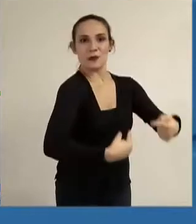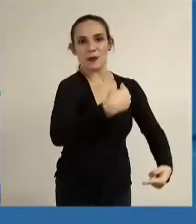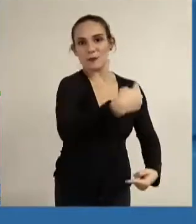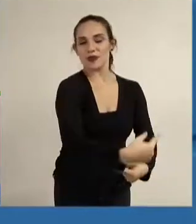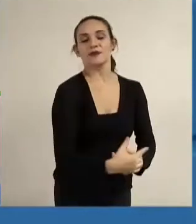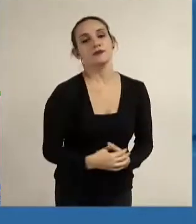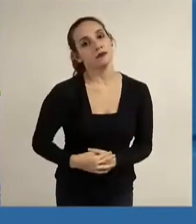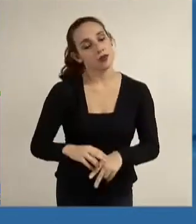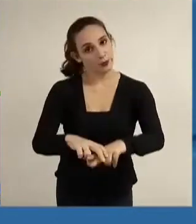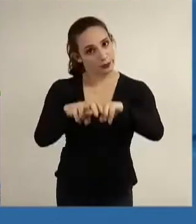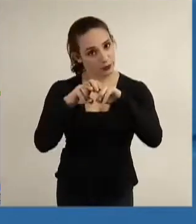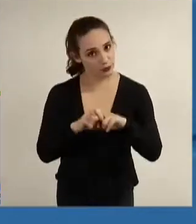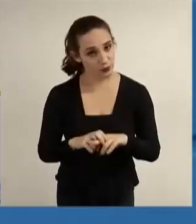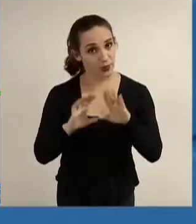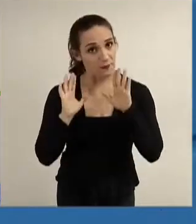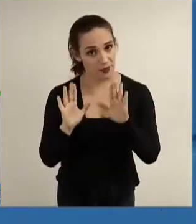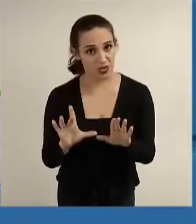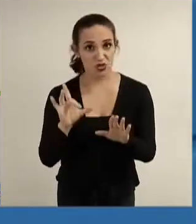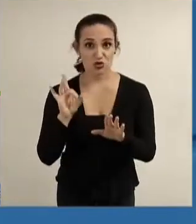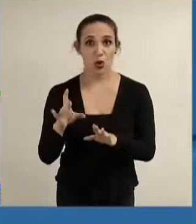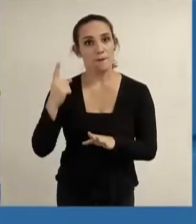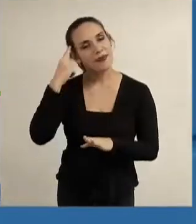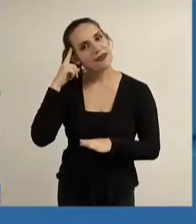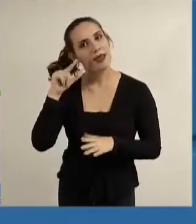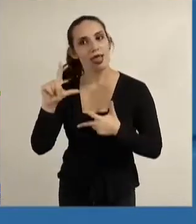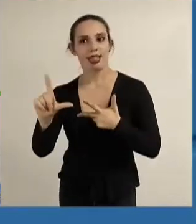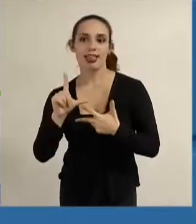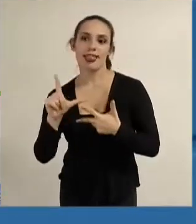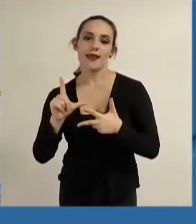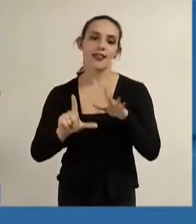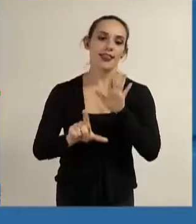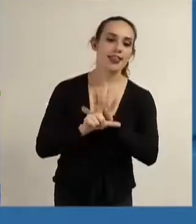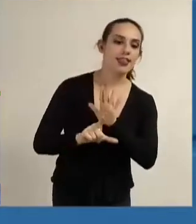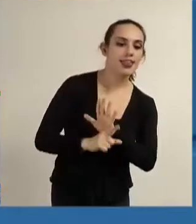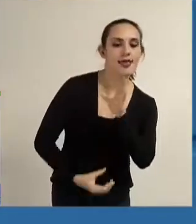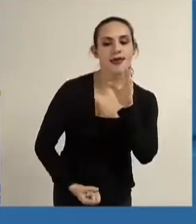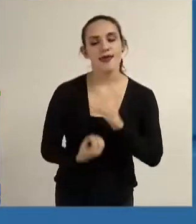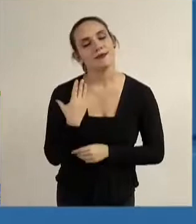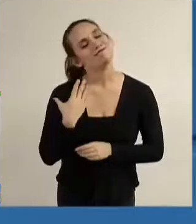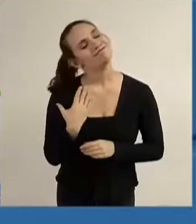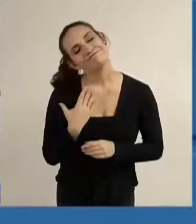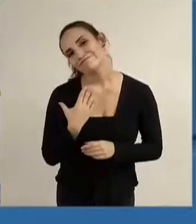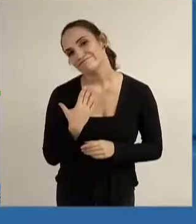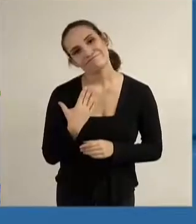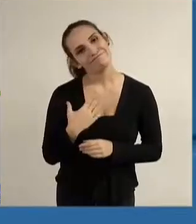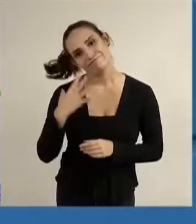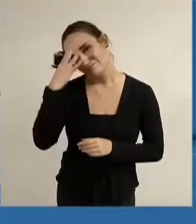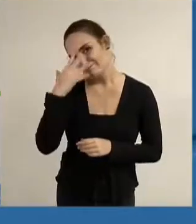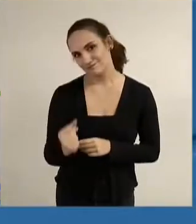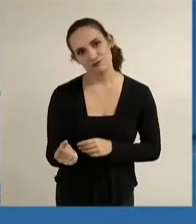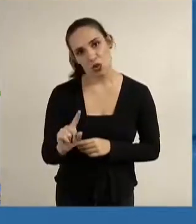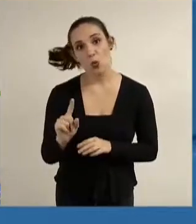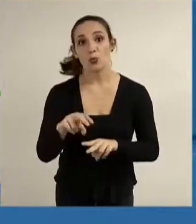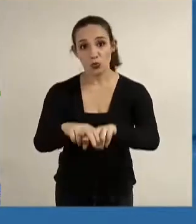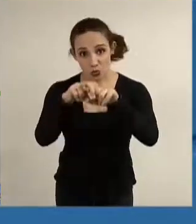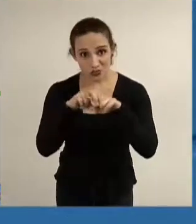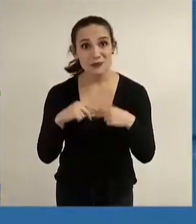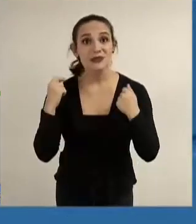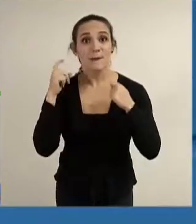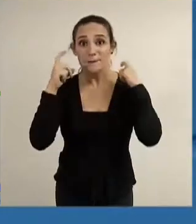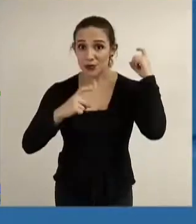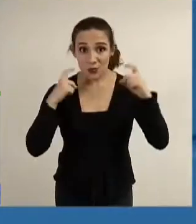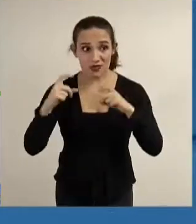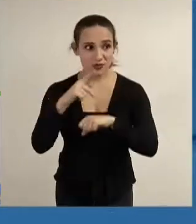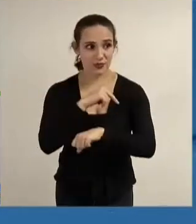desse aspecto apenas do ponto de vista legislativo, e essa é uma preocupação que nós temos que ter no país, não